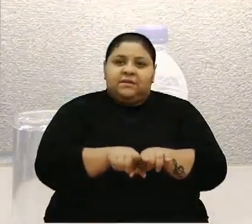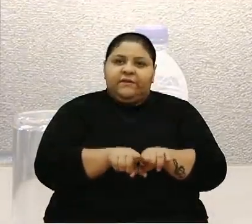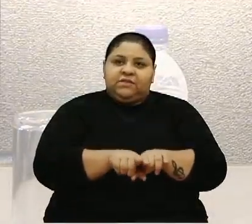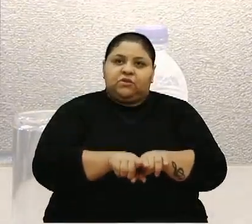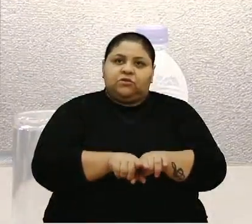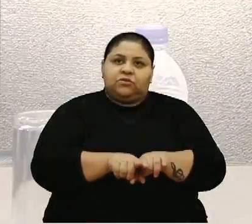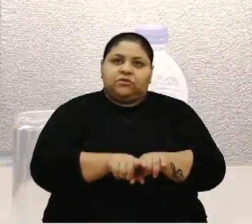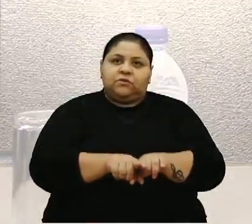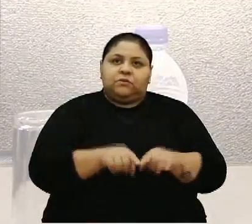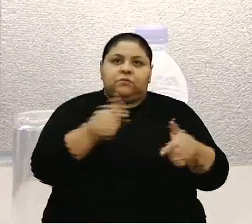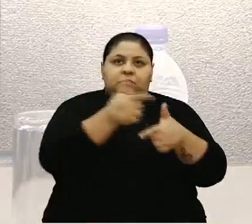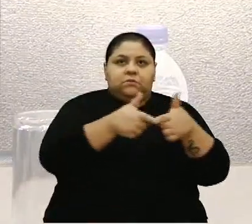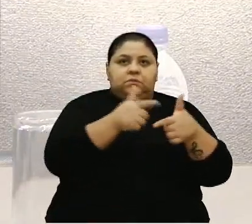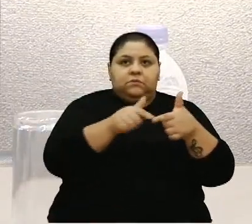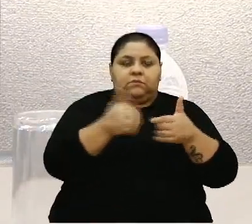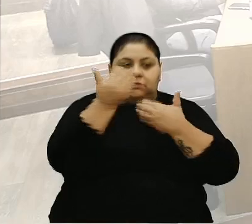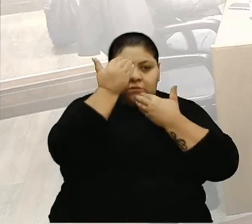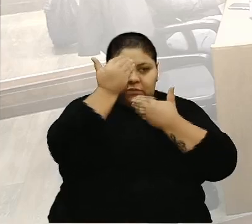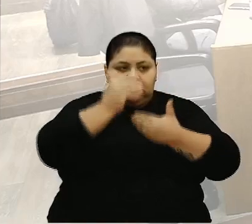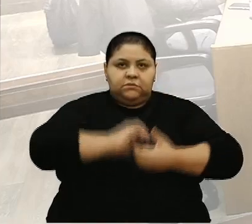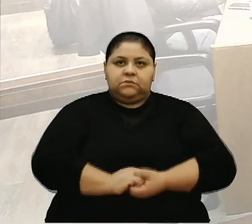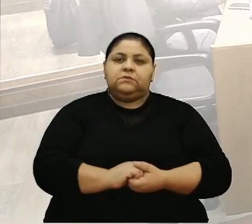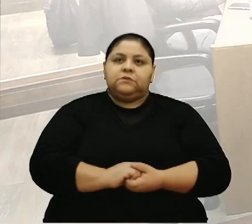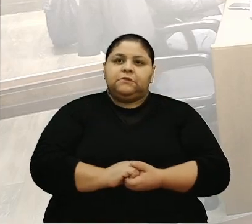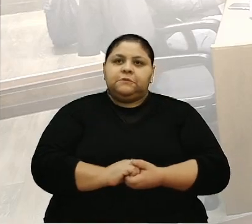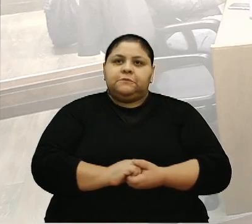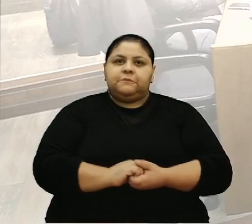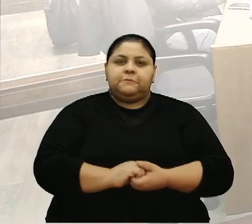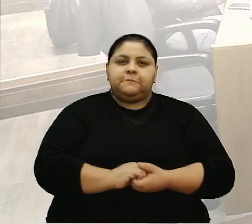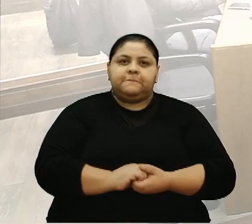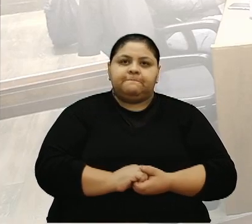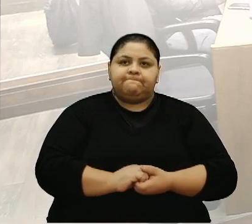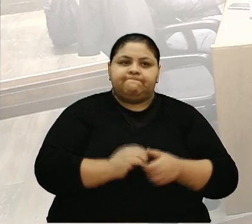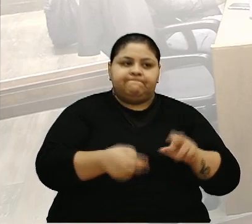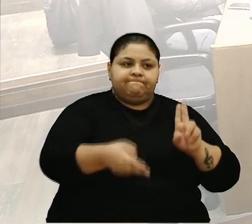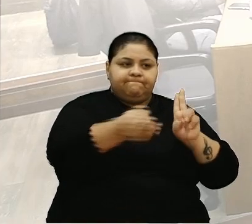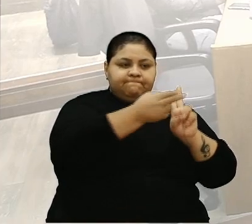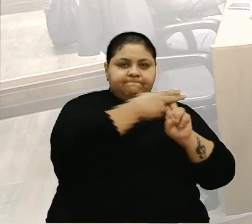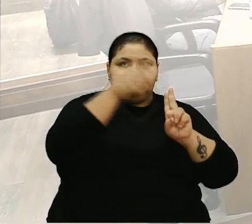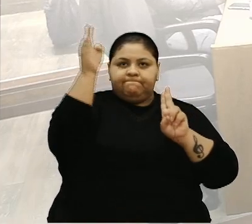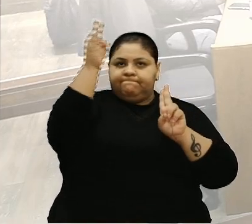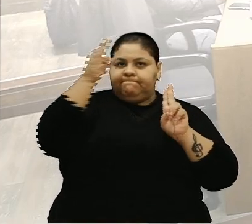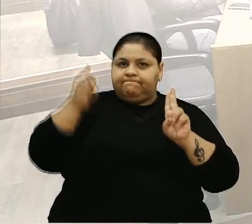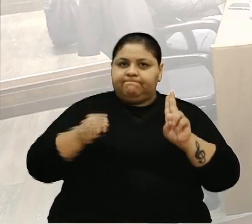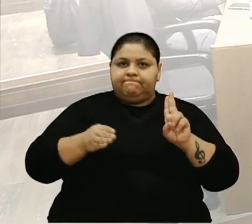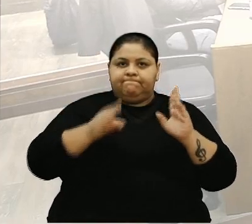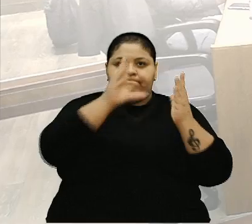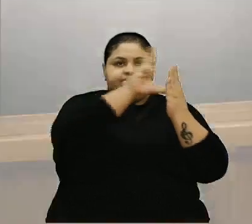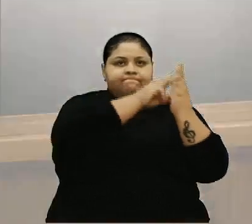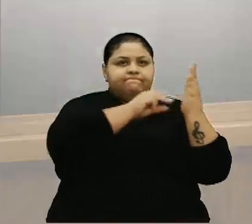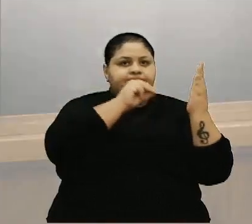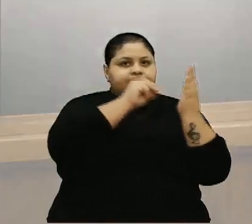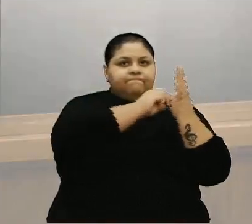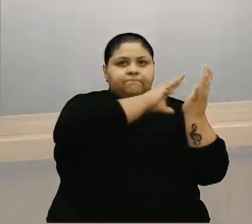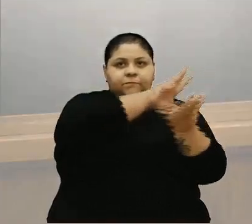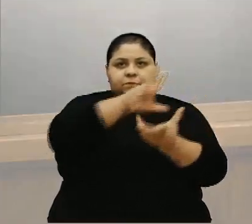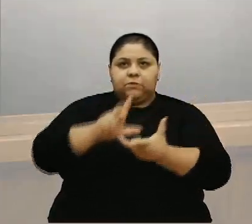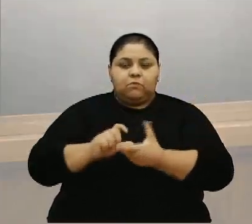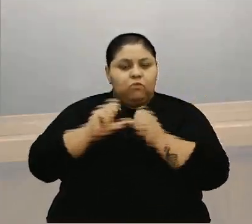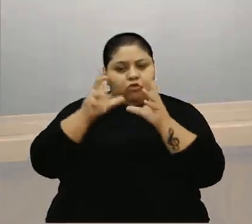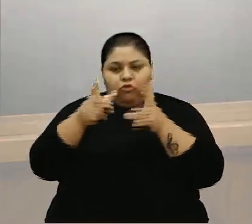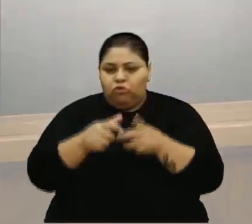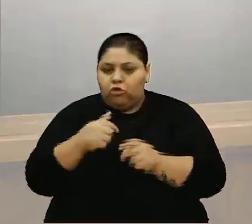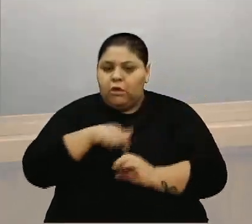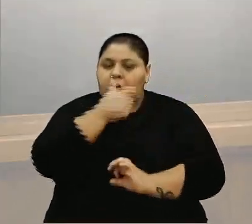na situação. Obrigado, vereador. Com certeza, o SUS do Brasil é um modelo para o mundo inteiro, né? Então,